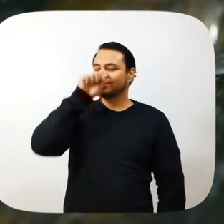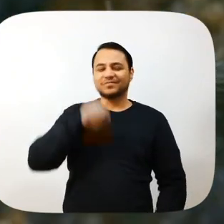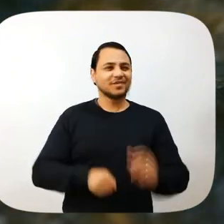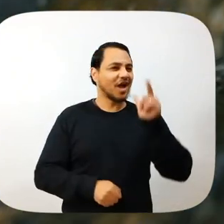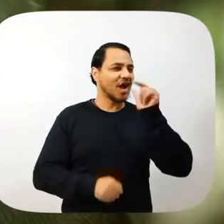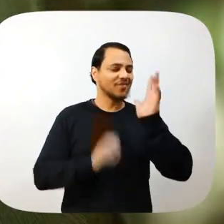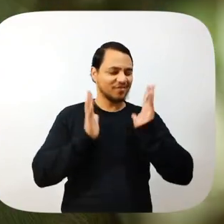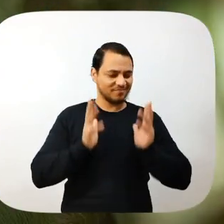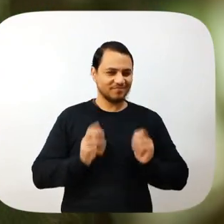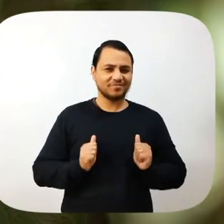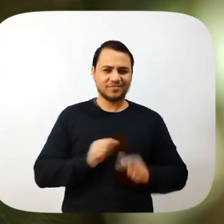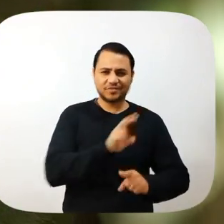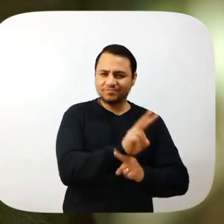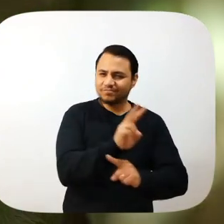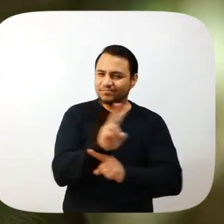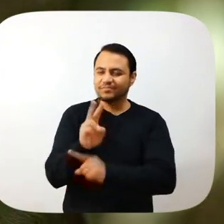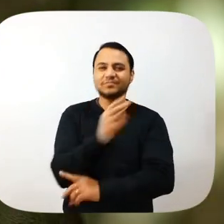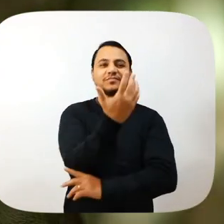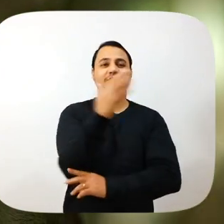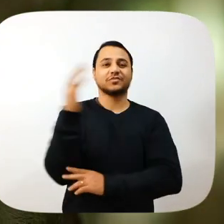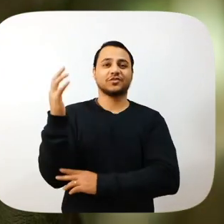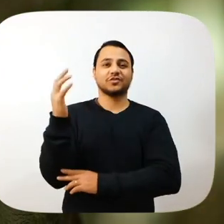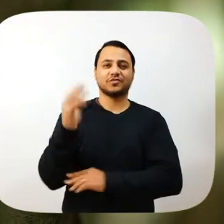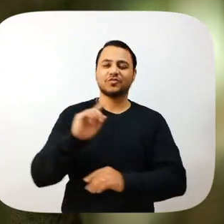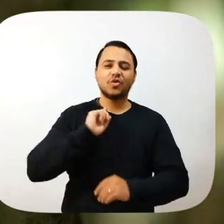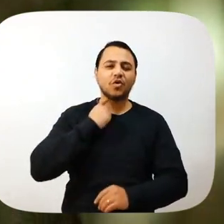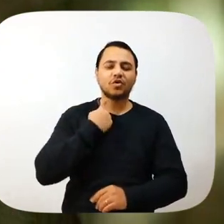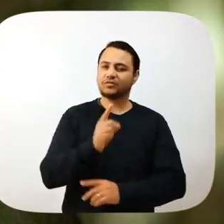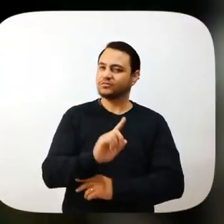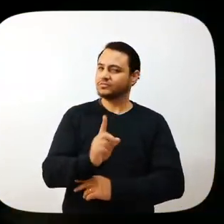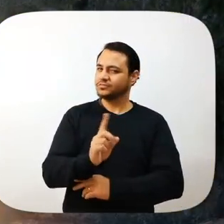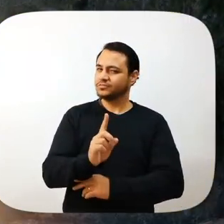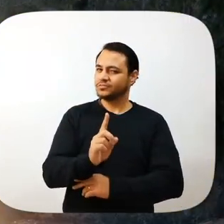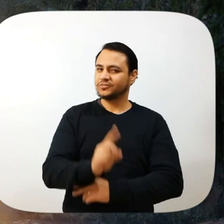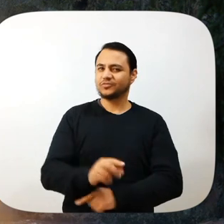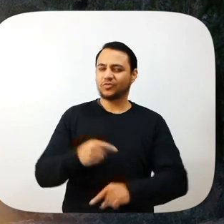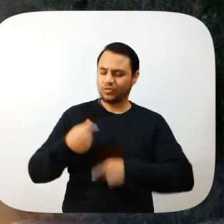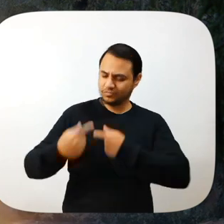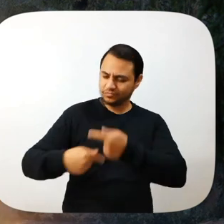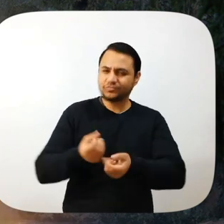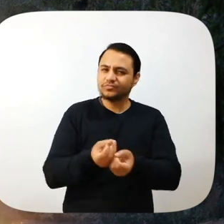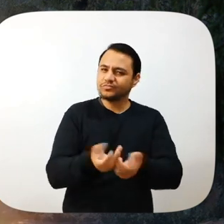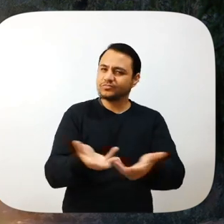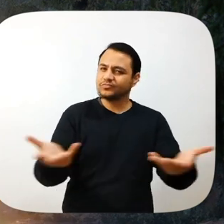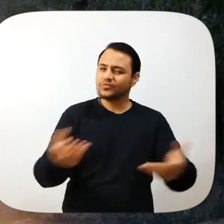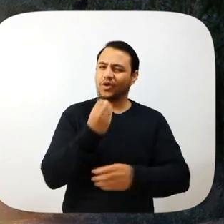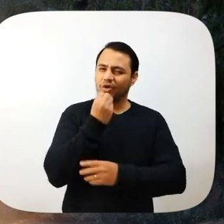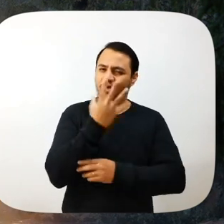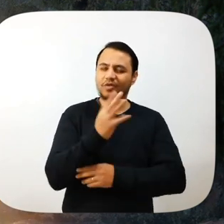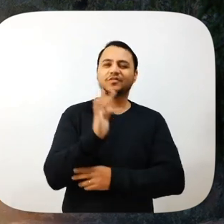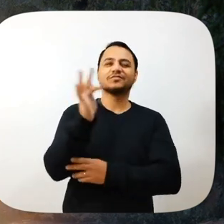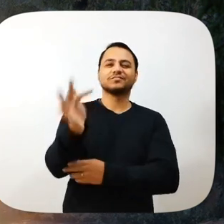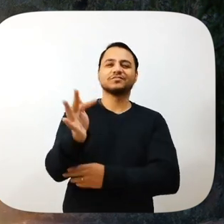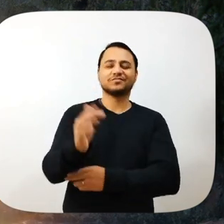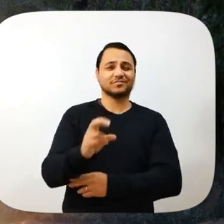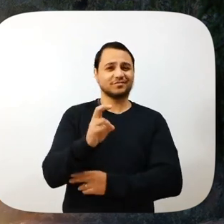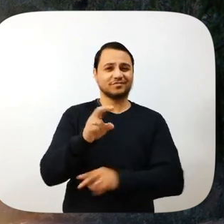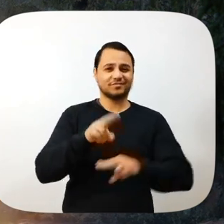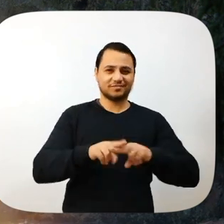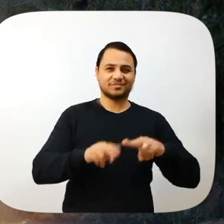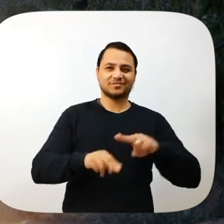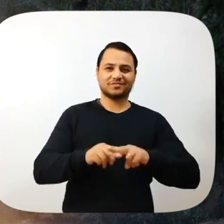puro e água limpa. Preserve as florestas e não polua o nosso lar. Deixe um legado positivo para as futuras